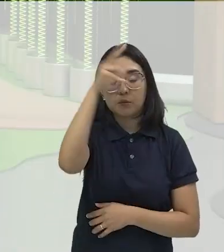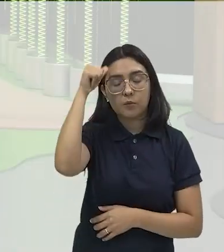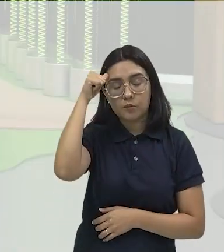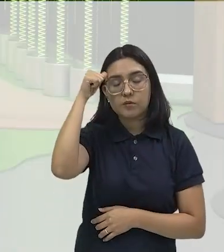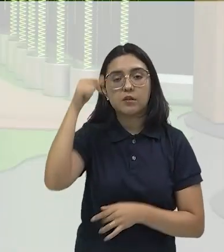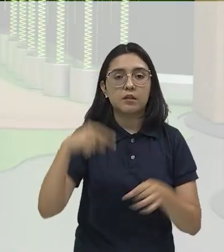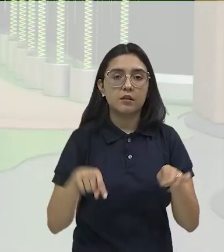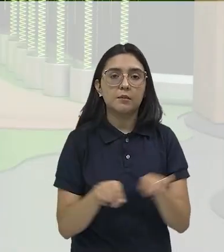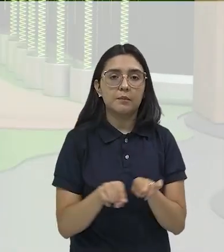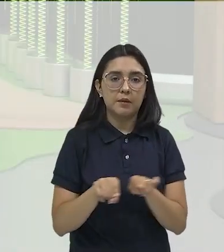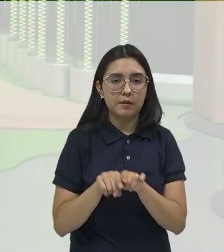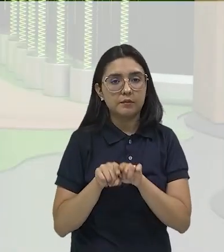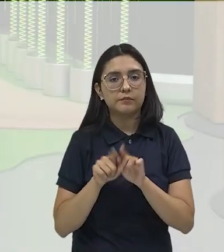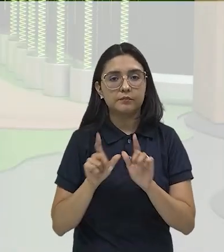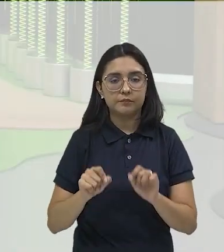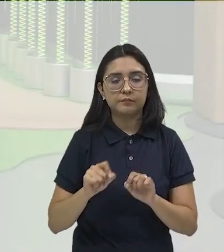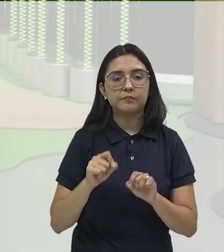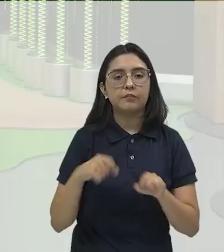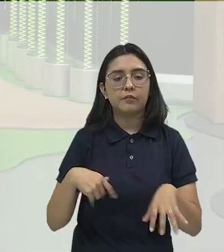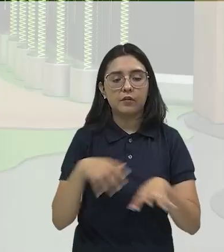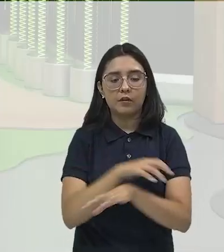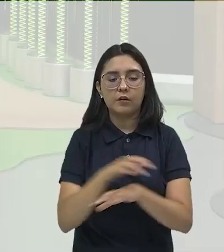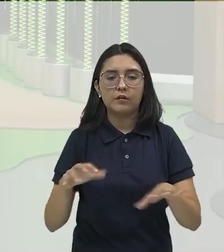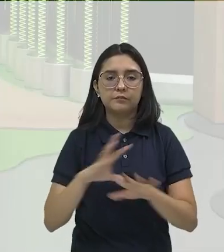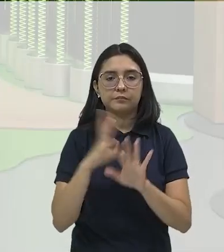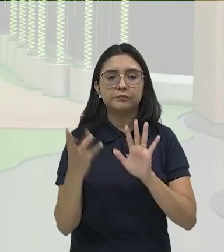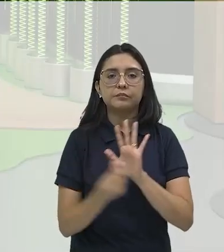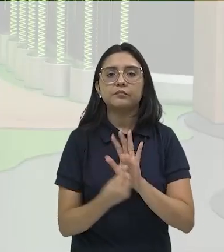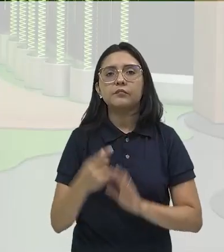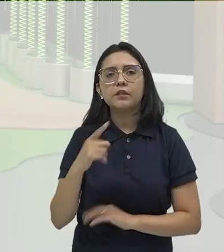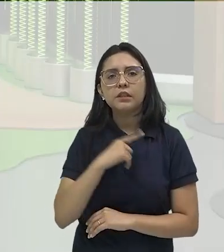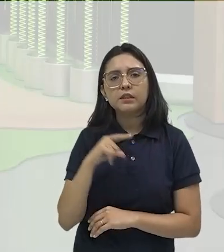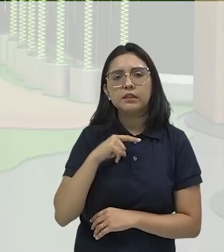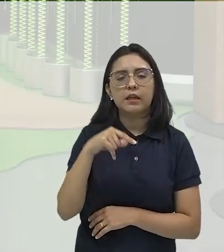bioma amazônico que possui